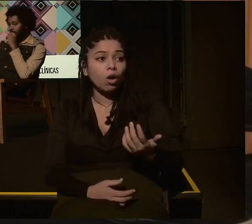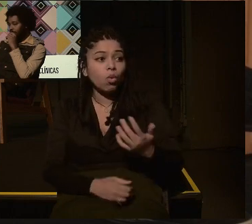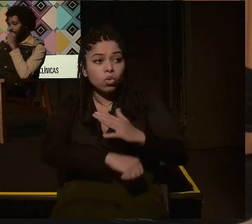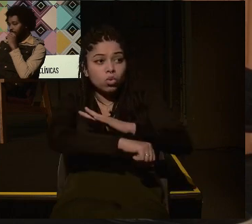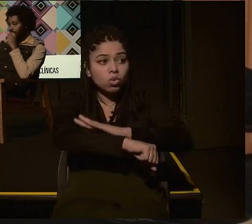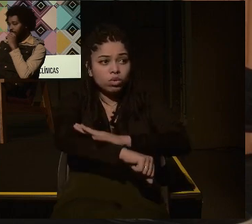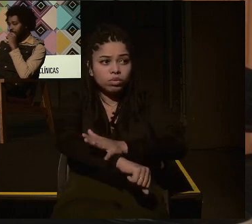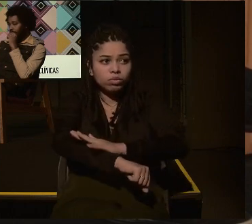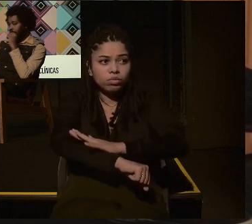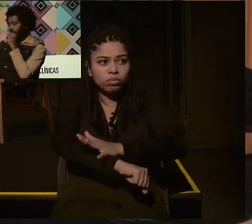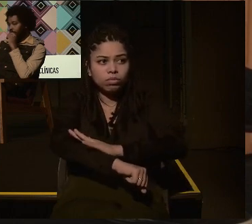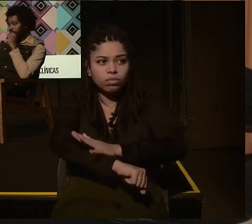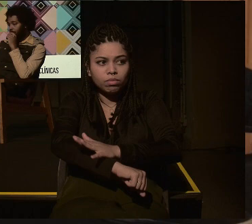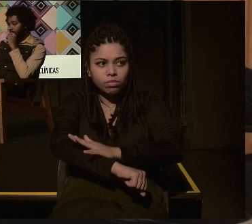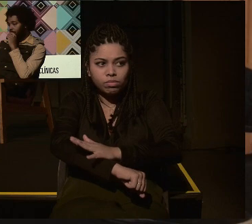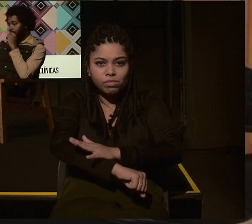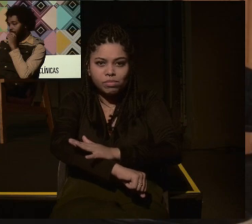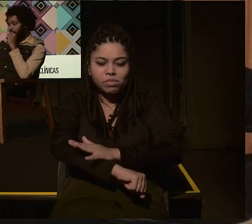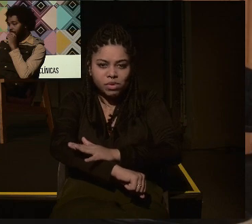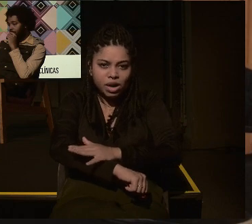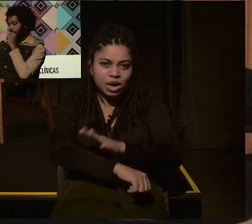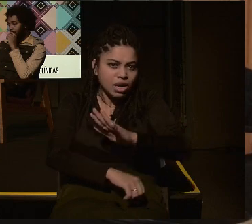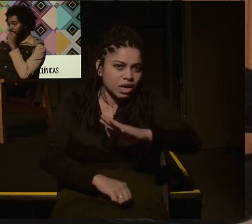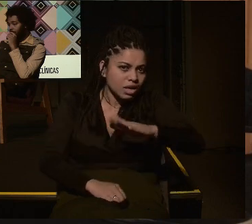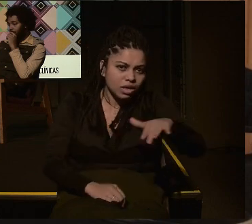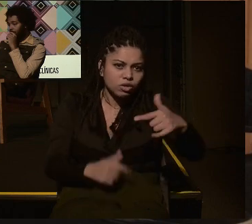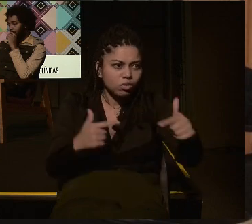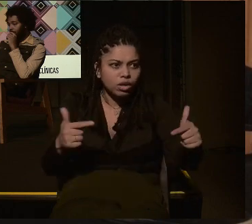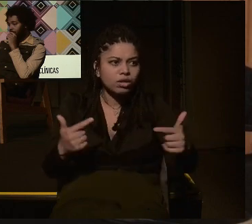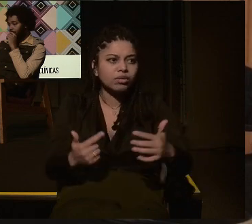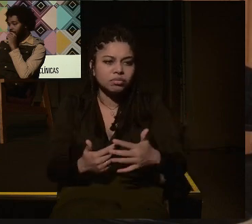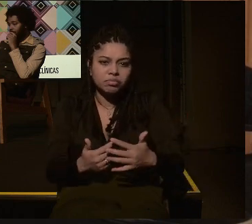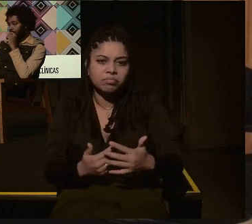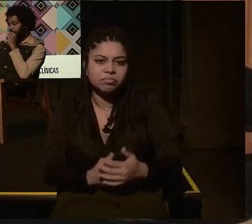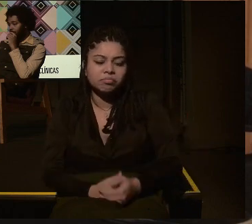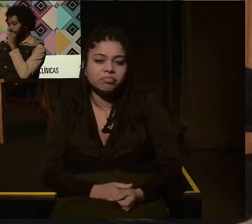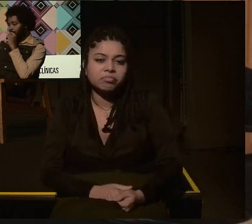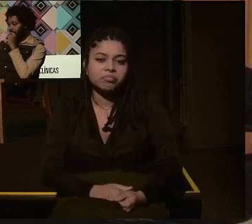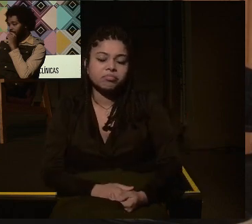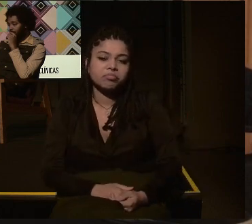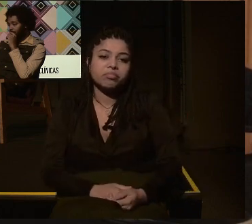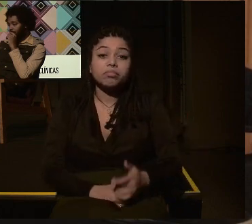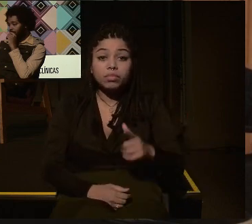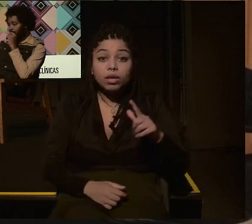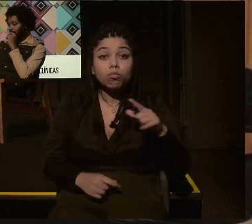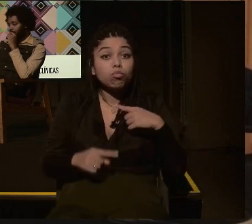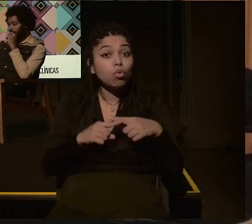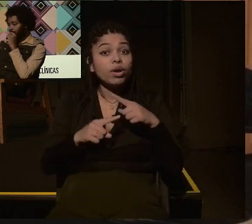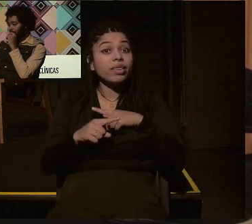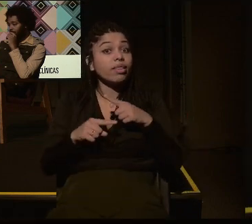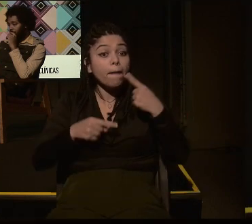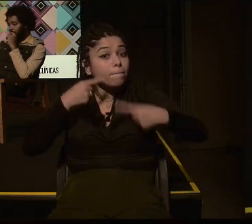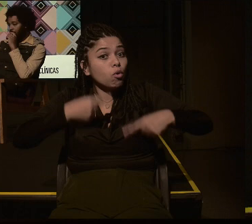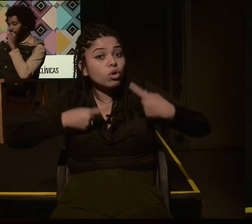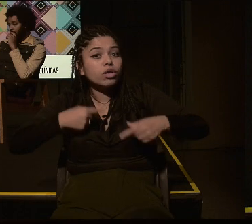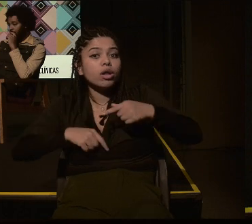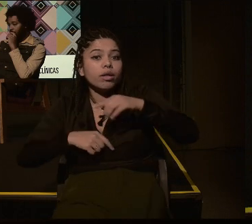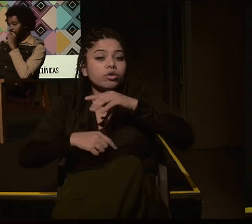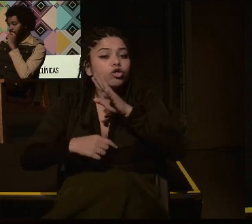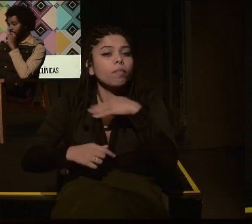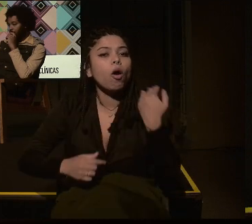E se avilta, mata, numa política de morte,